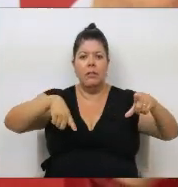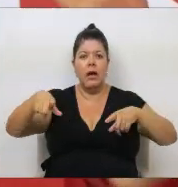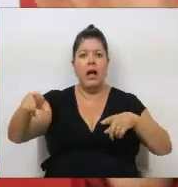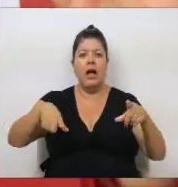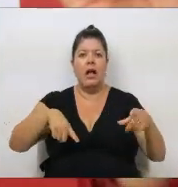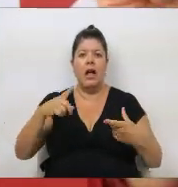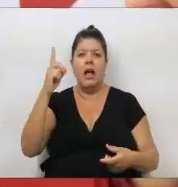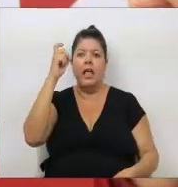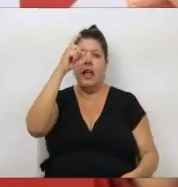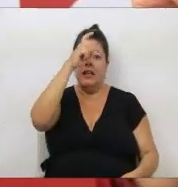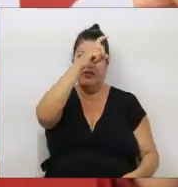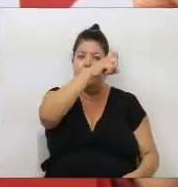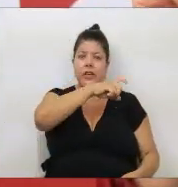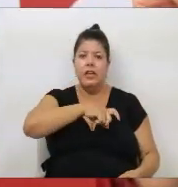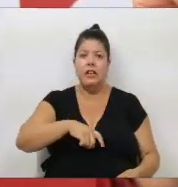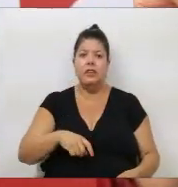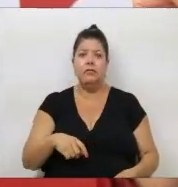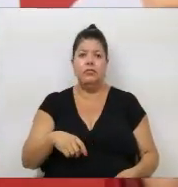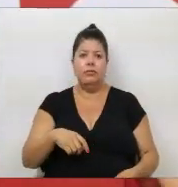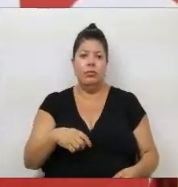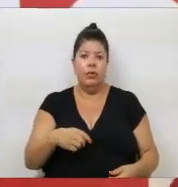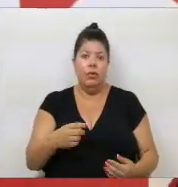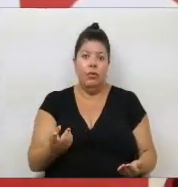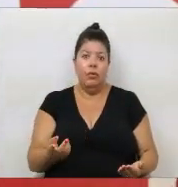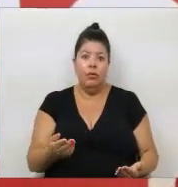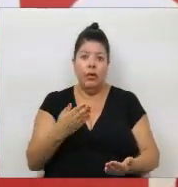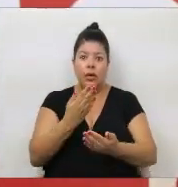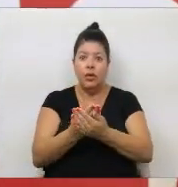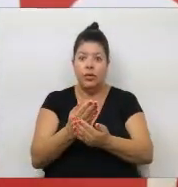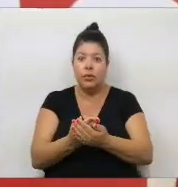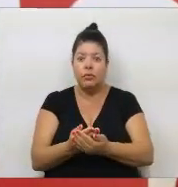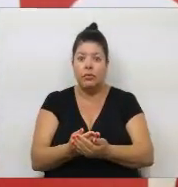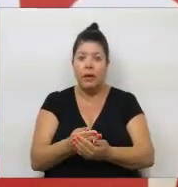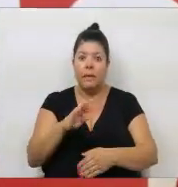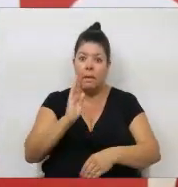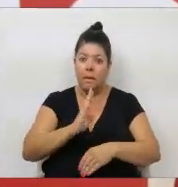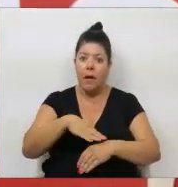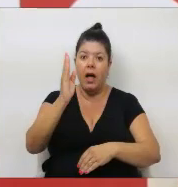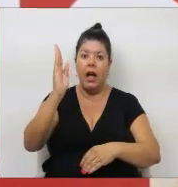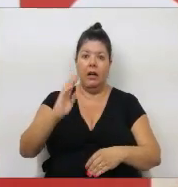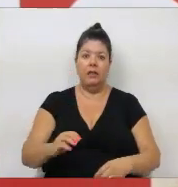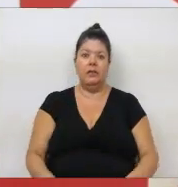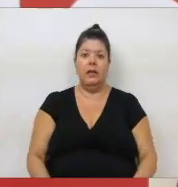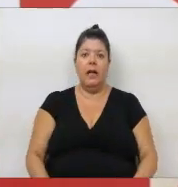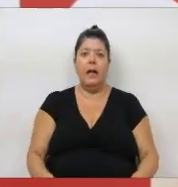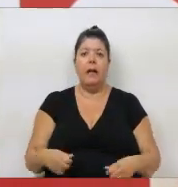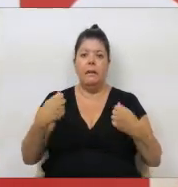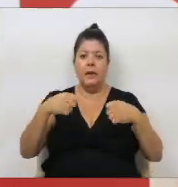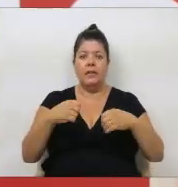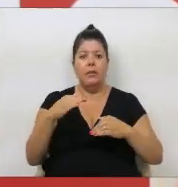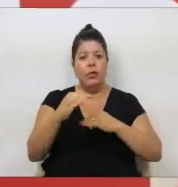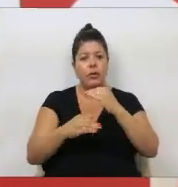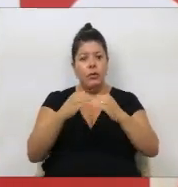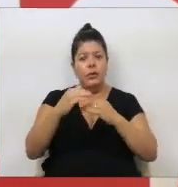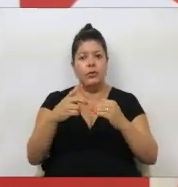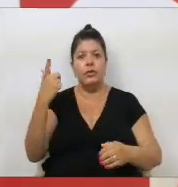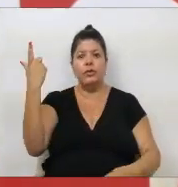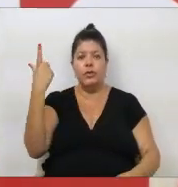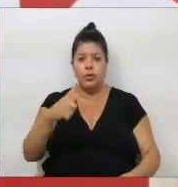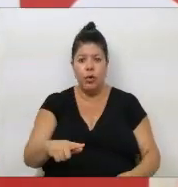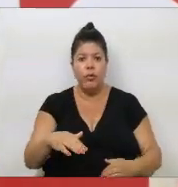dificilmente têm ascensão aí a nível superior. E nós precisamos construir uma nova lógica, uma lógica em que a gente